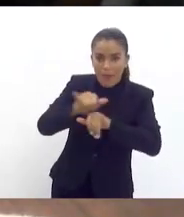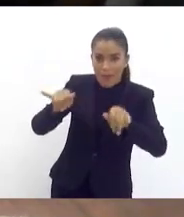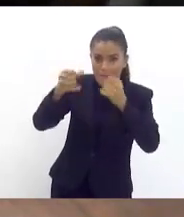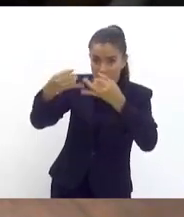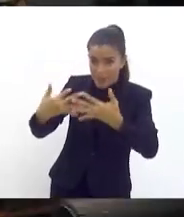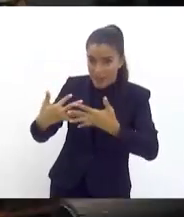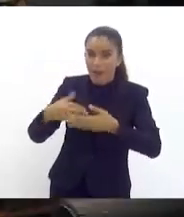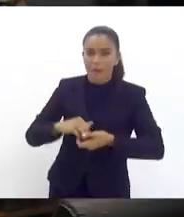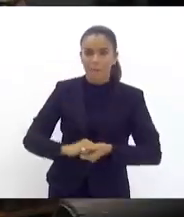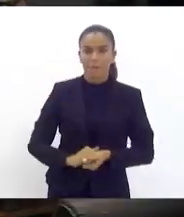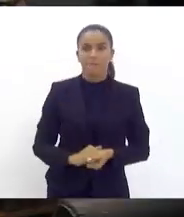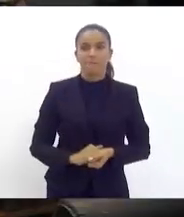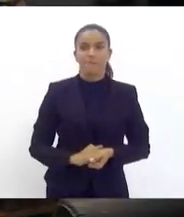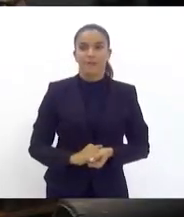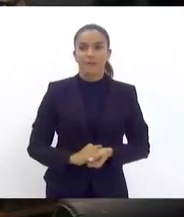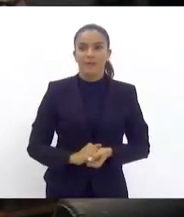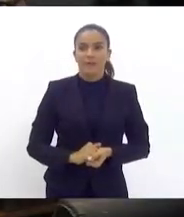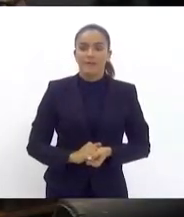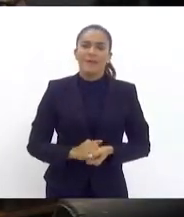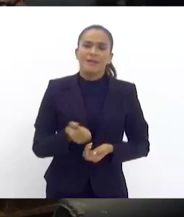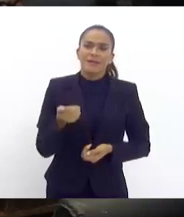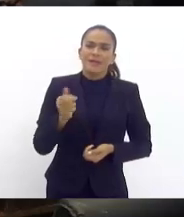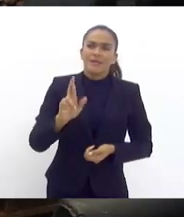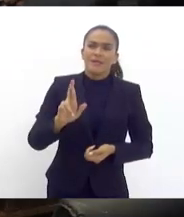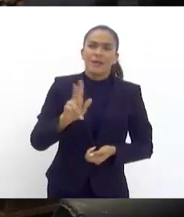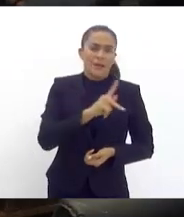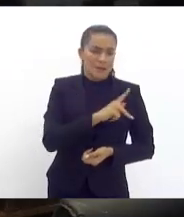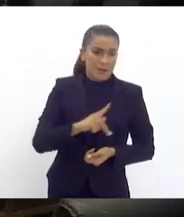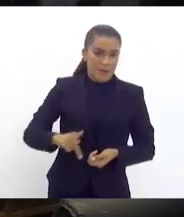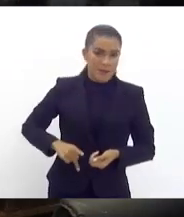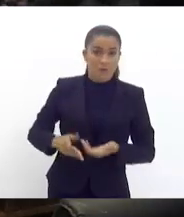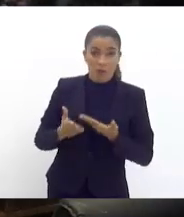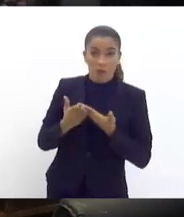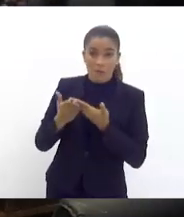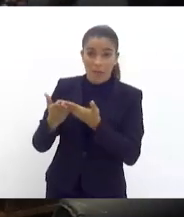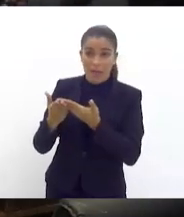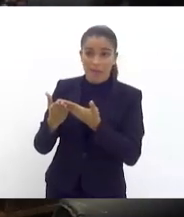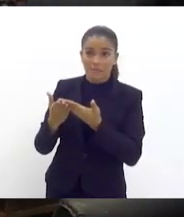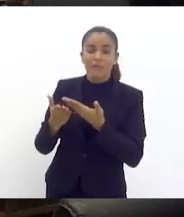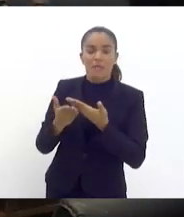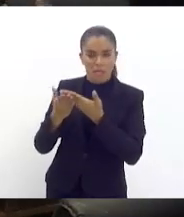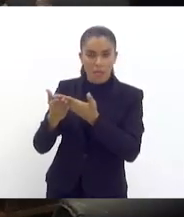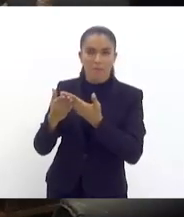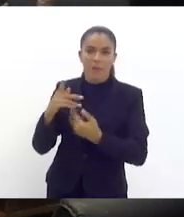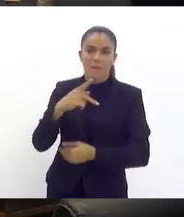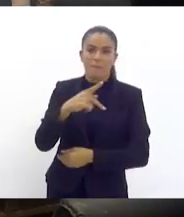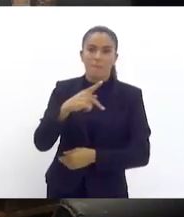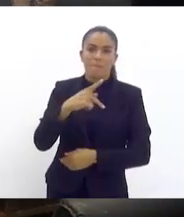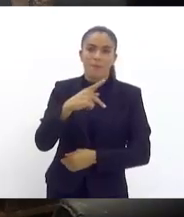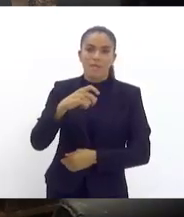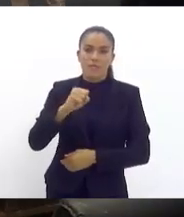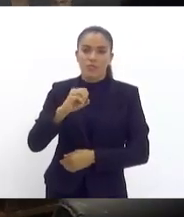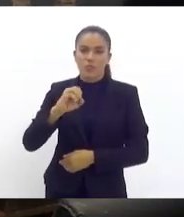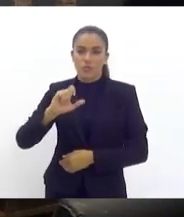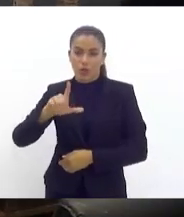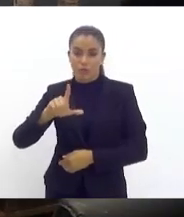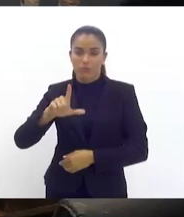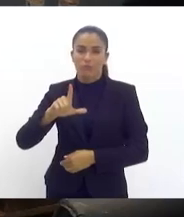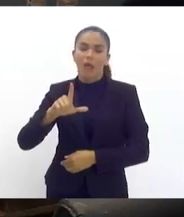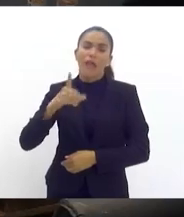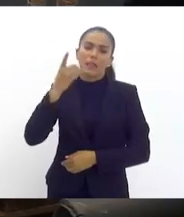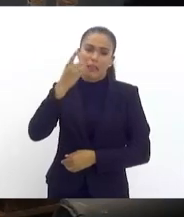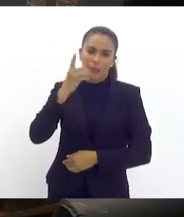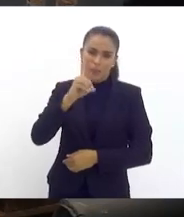deputados. Senhor presidente, para encaminhar, senhor presidente. Para encaminhar também pelo pessoal. Deputado Rodrigo Amorim. Deixa a deputada Dani